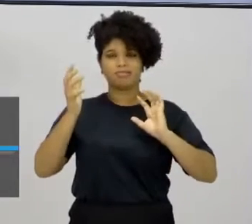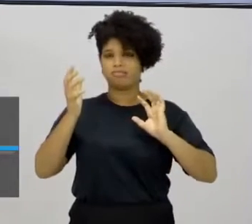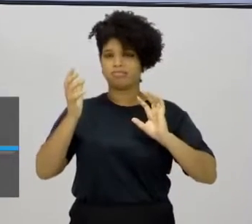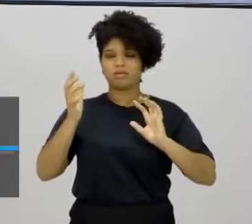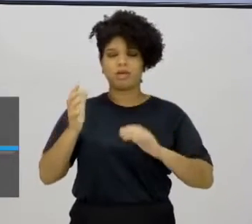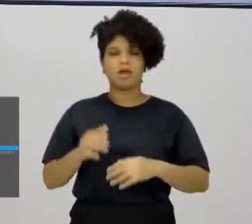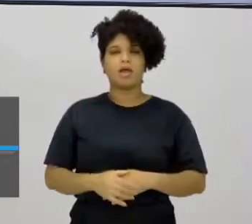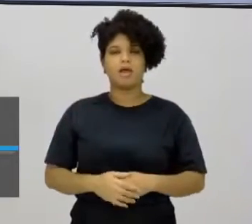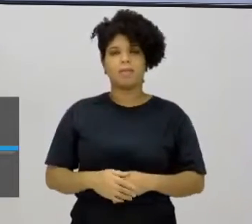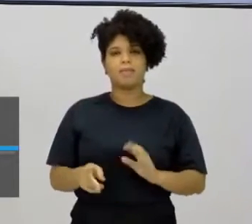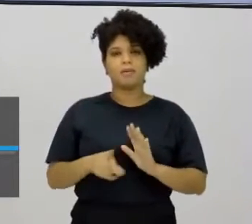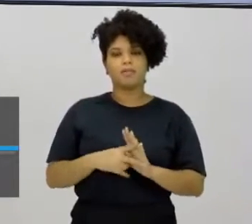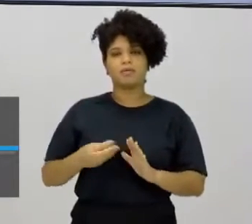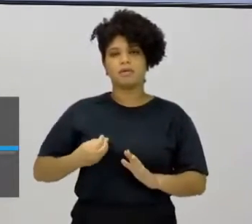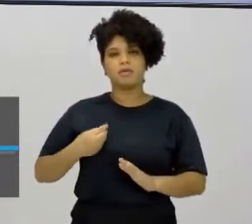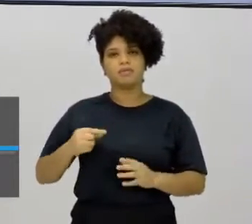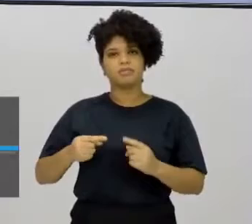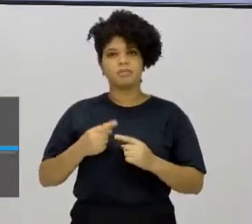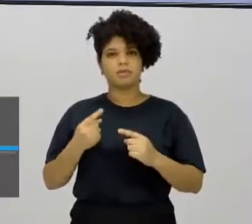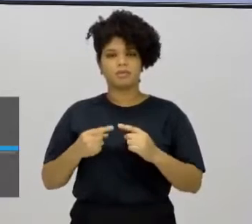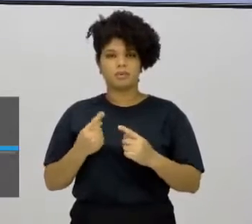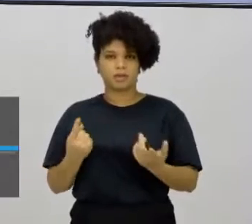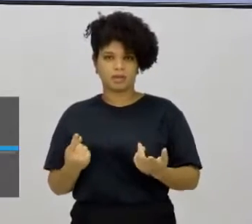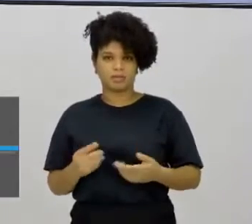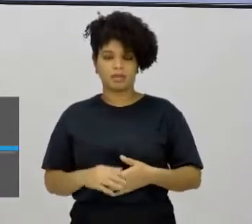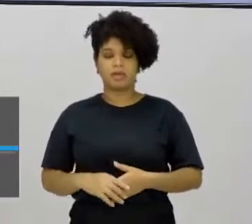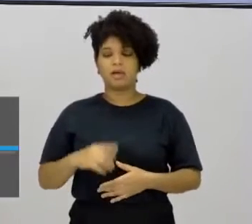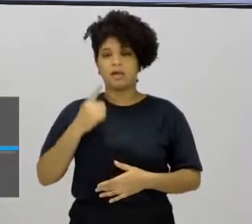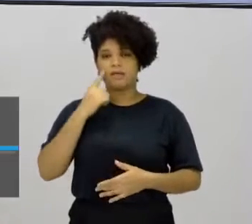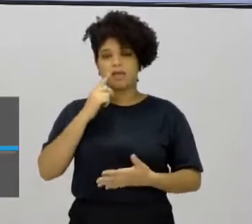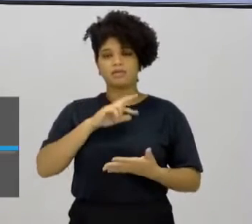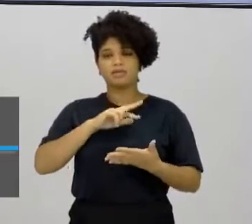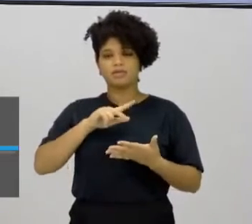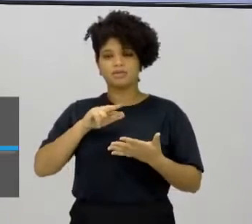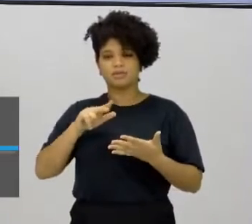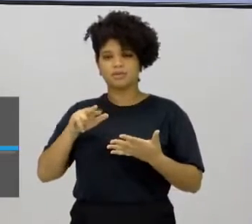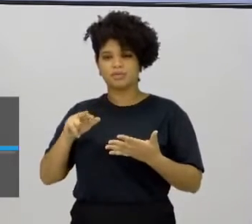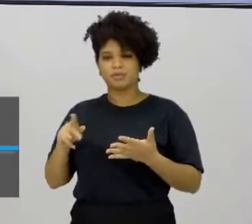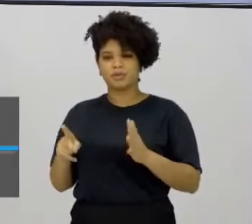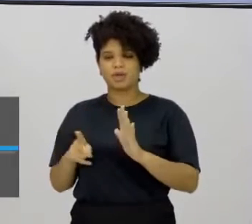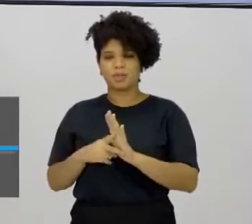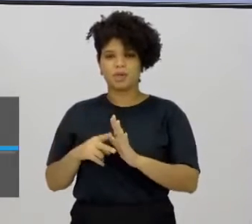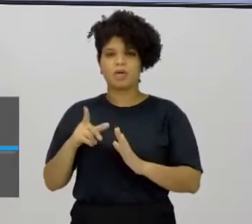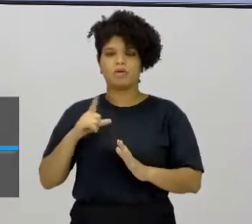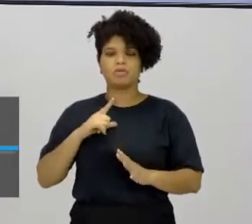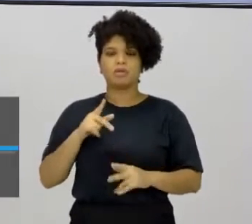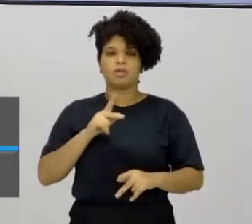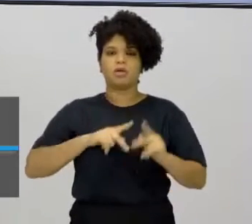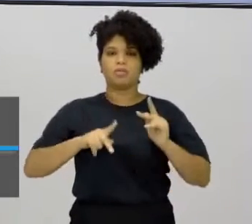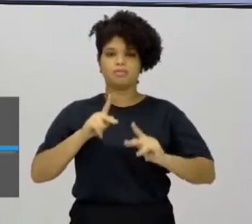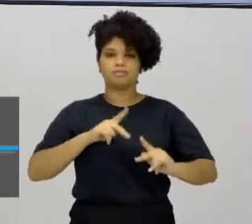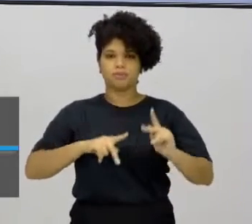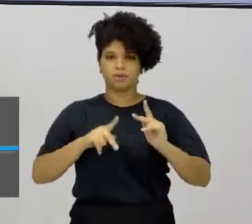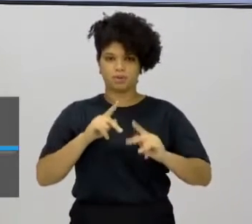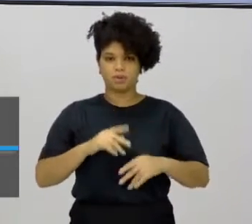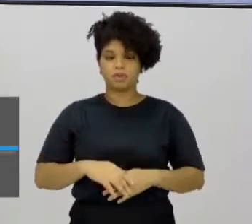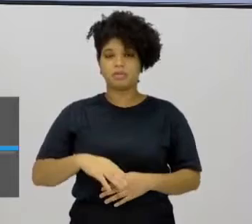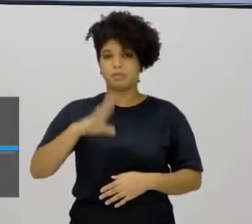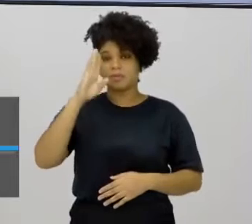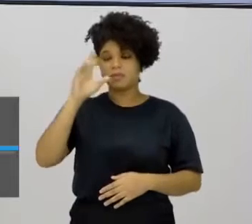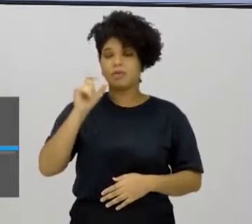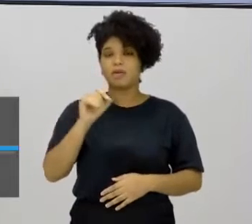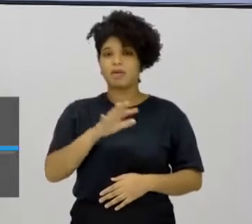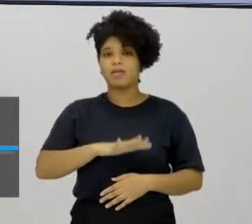de fornecer o que se necessita. Mas veja que tem pontos extremamente povoados, principalmente nas